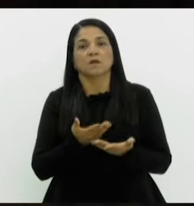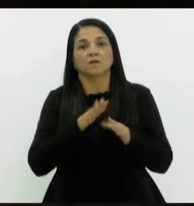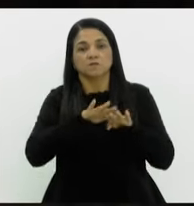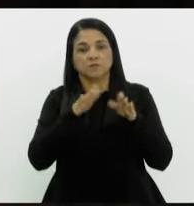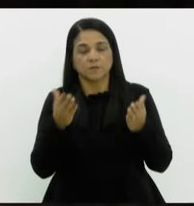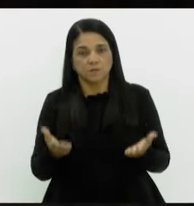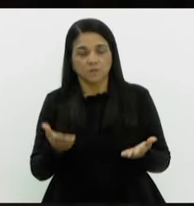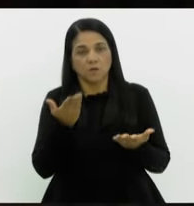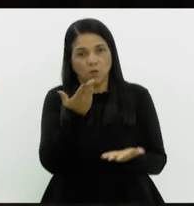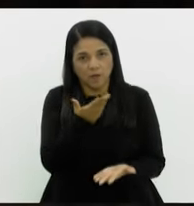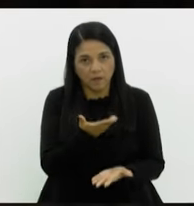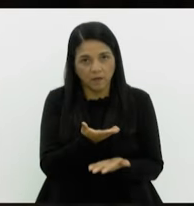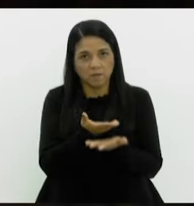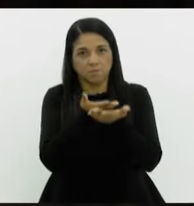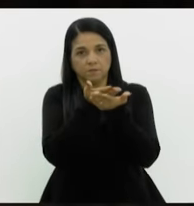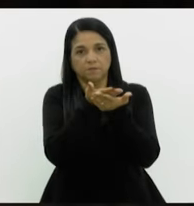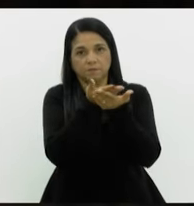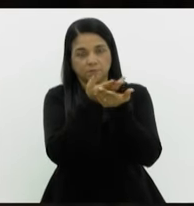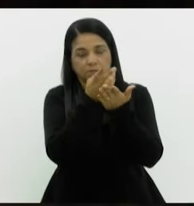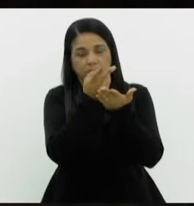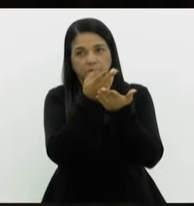sobre a mesa